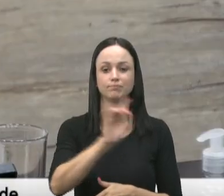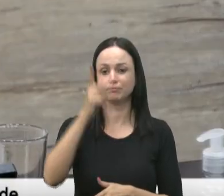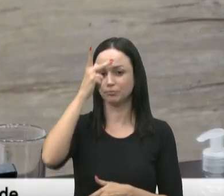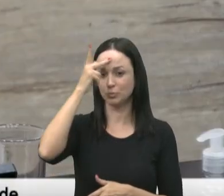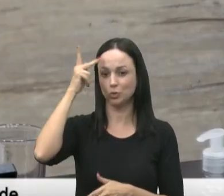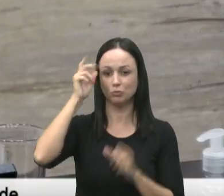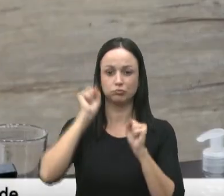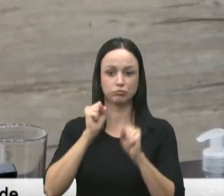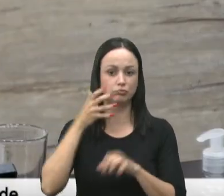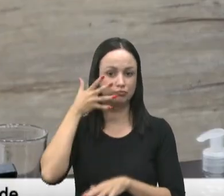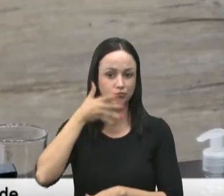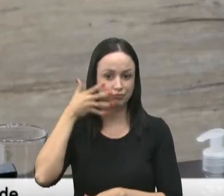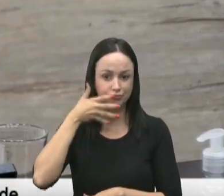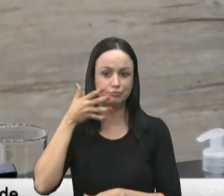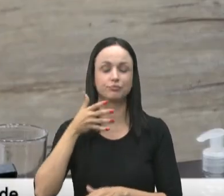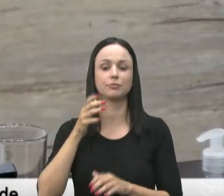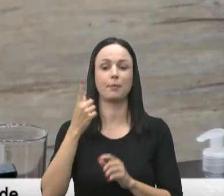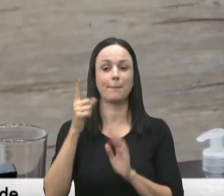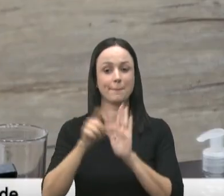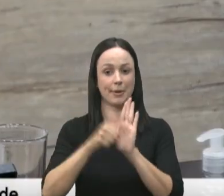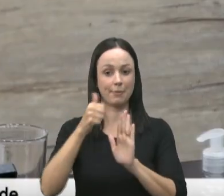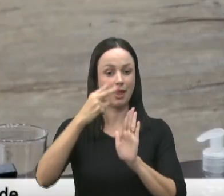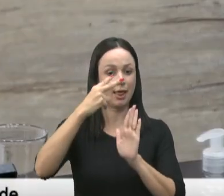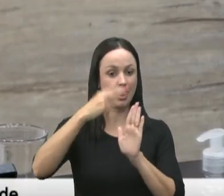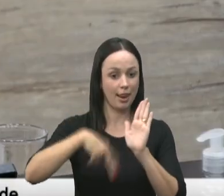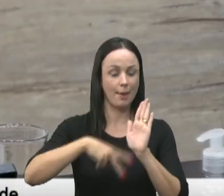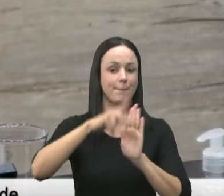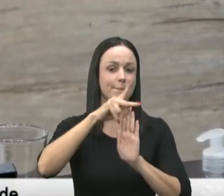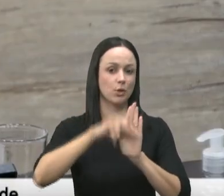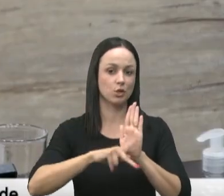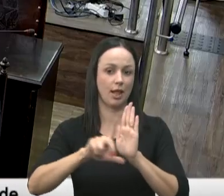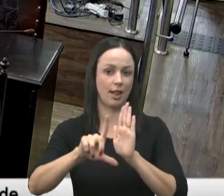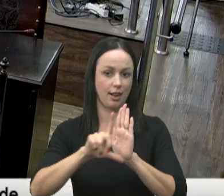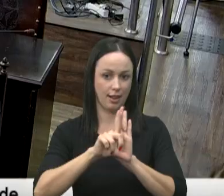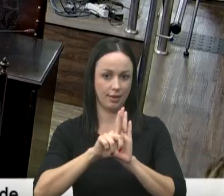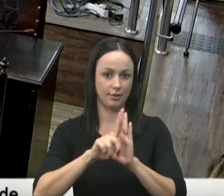manifestações, nós devemos fazer a leitura do projeto de lei.